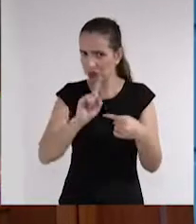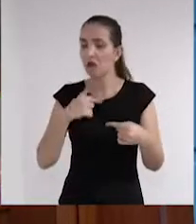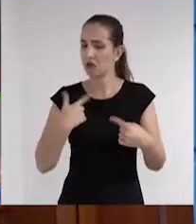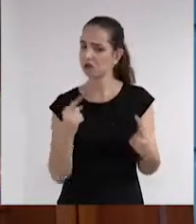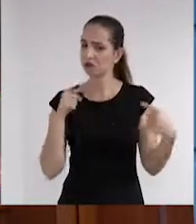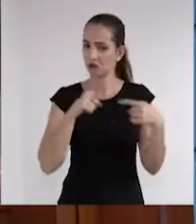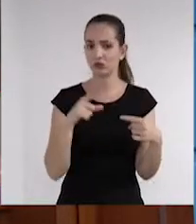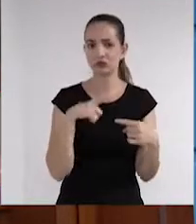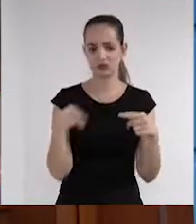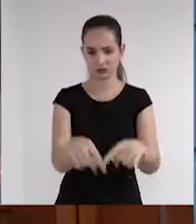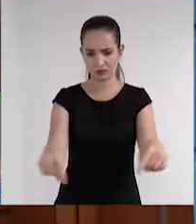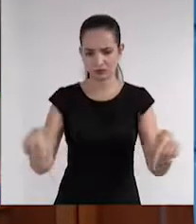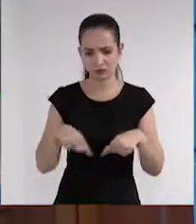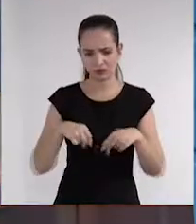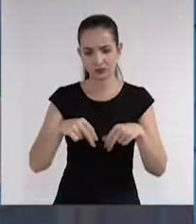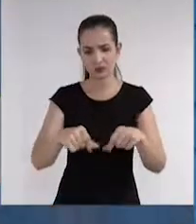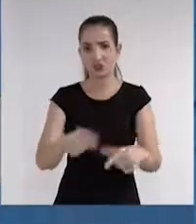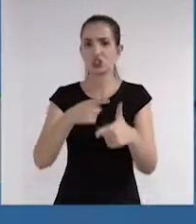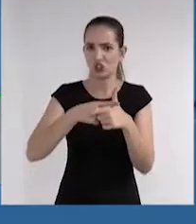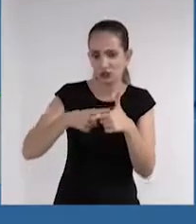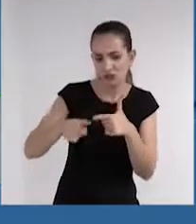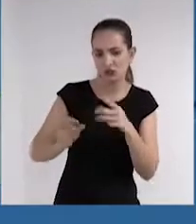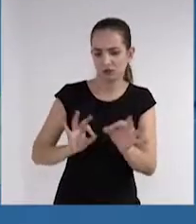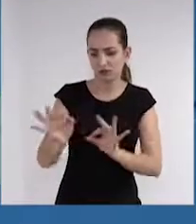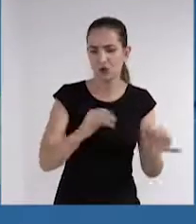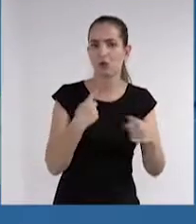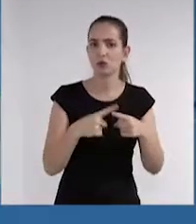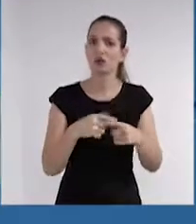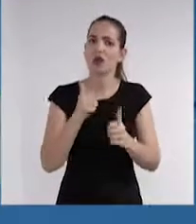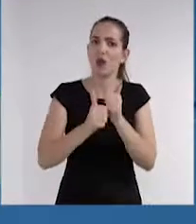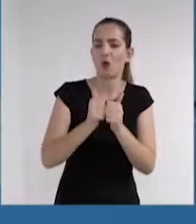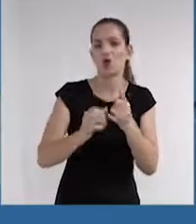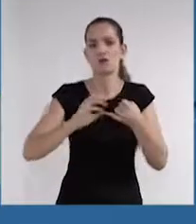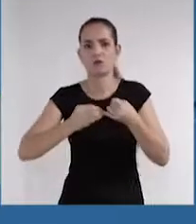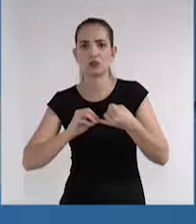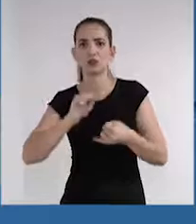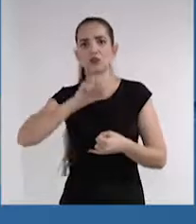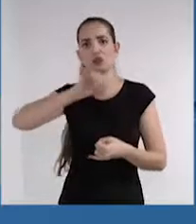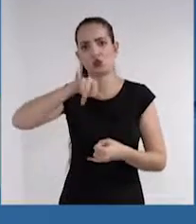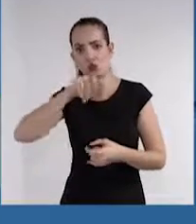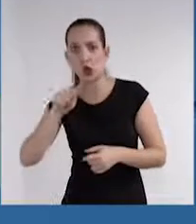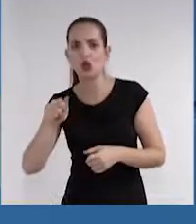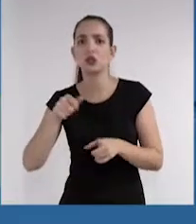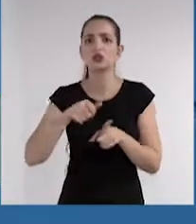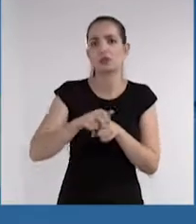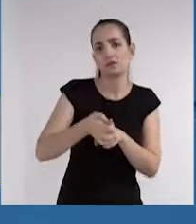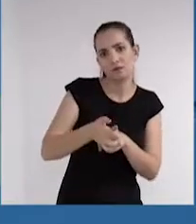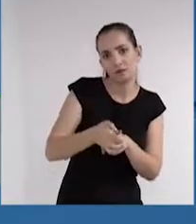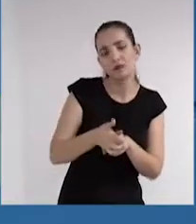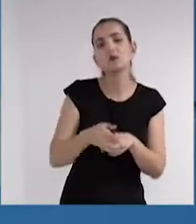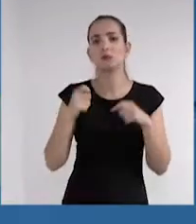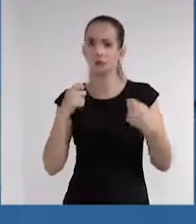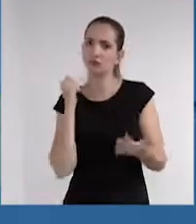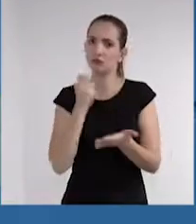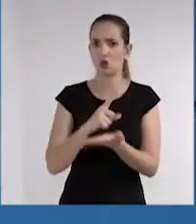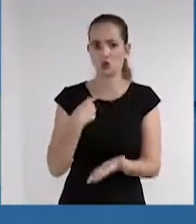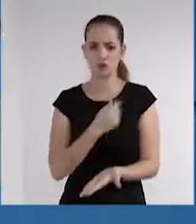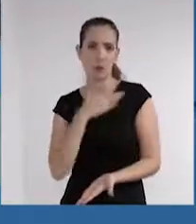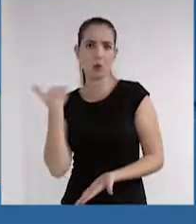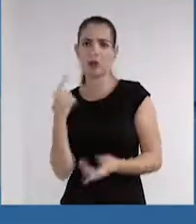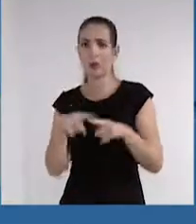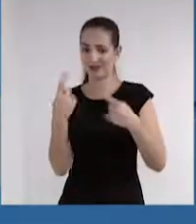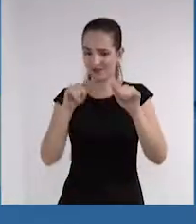que morrer, ela vai ficar aí. Para produzir arroz, feijão, soja, milho, mas para isso tem que ter investimento. Para